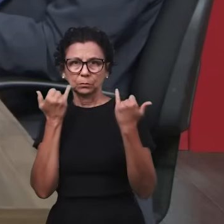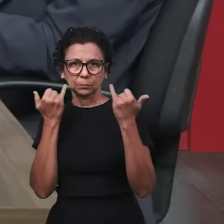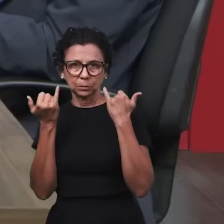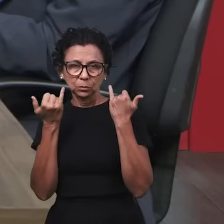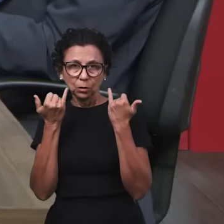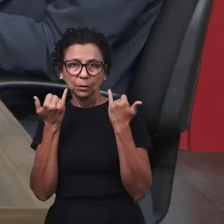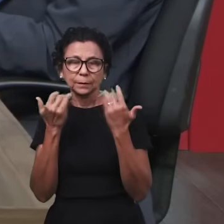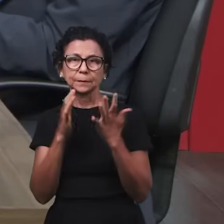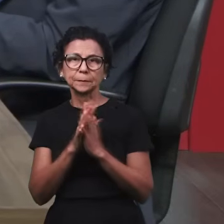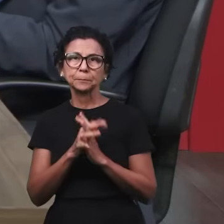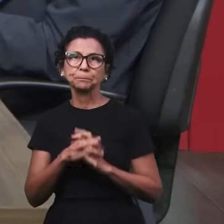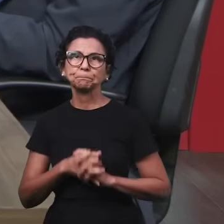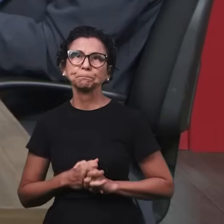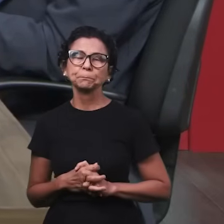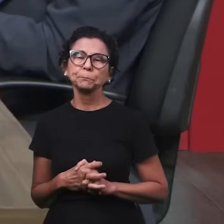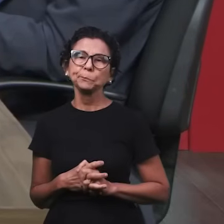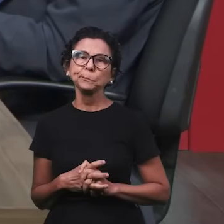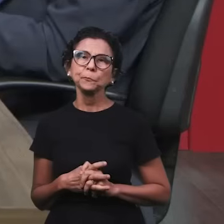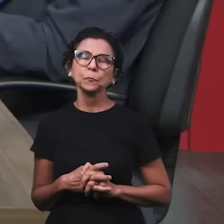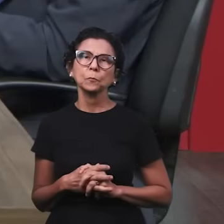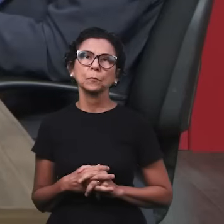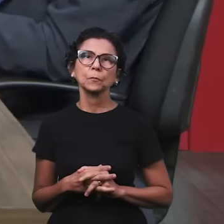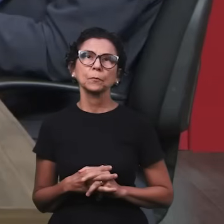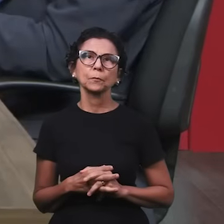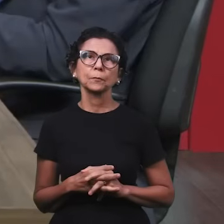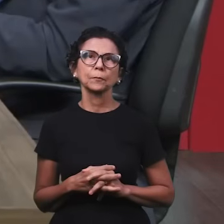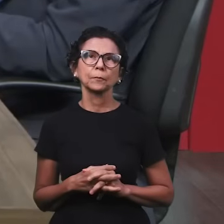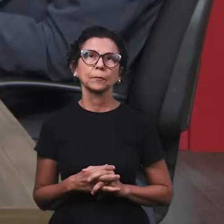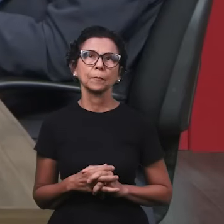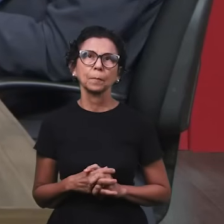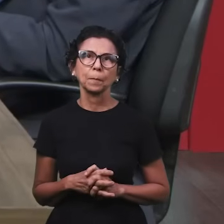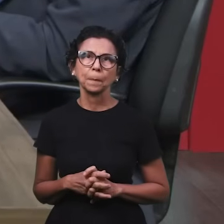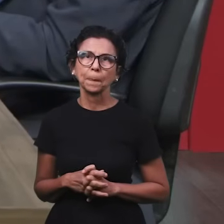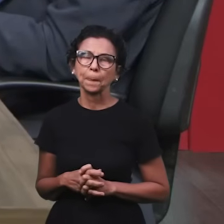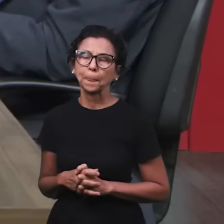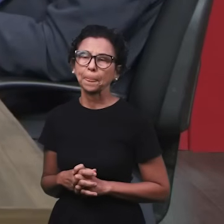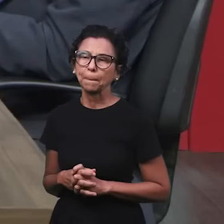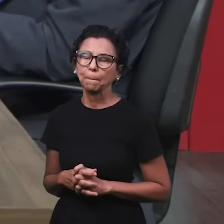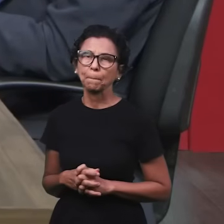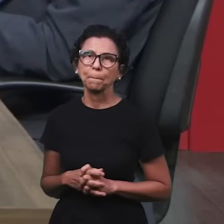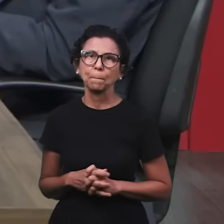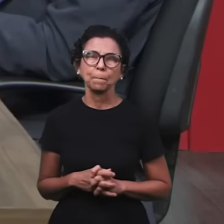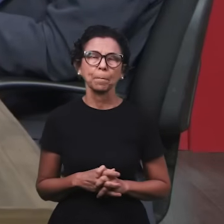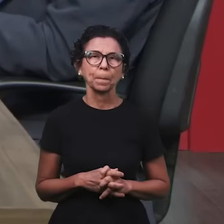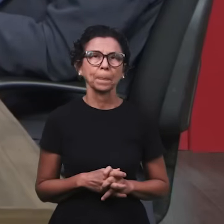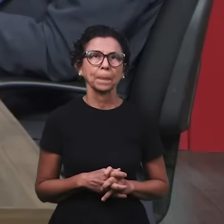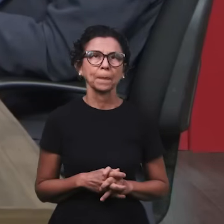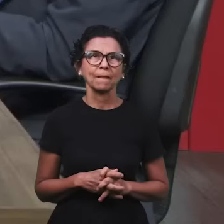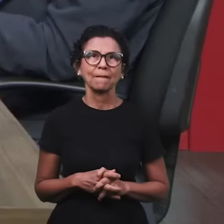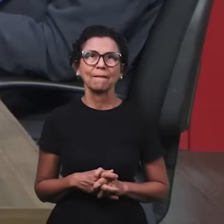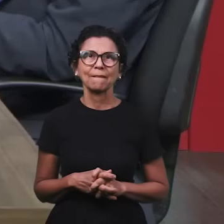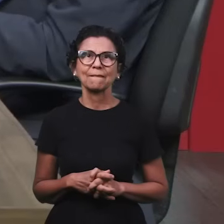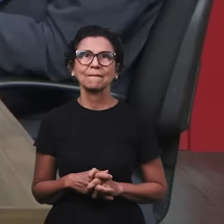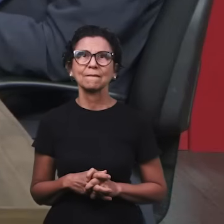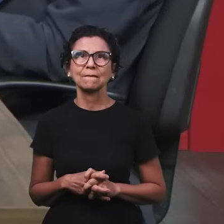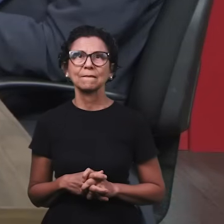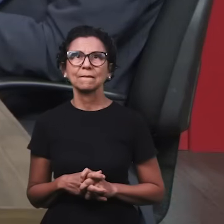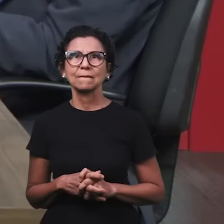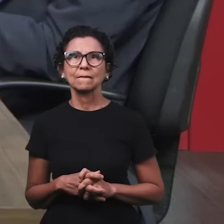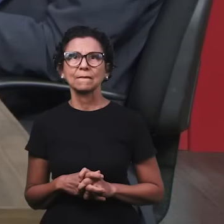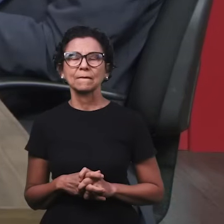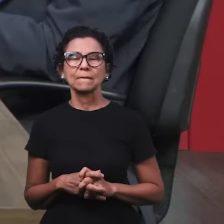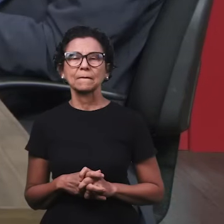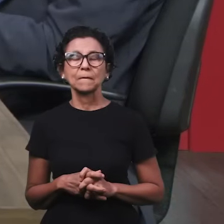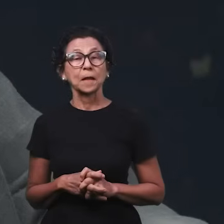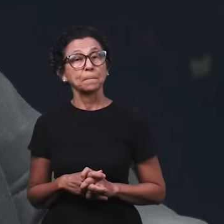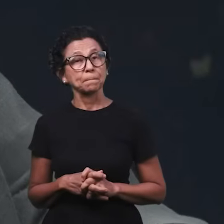respeito do relativismo bíblico. Alguns aspectos que a gente pode colocar aqui também importantes. Essa é uma